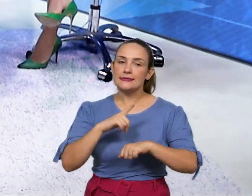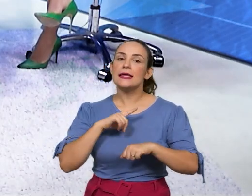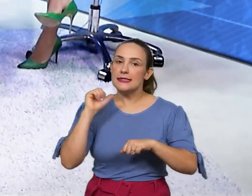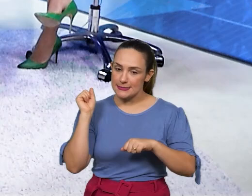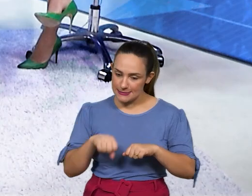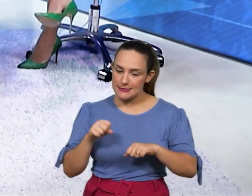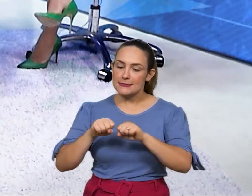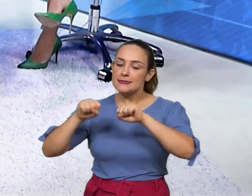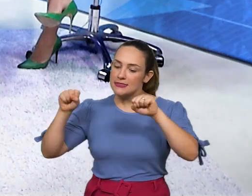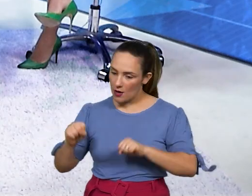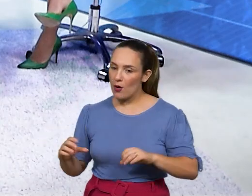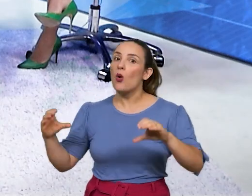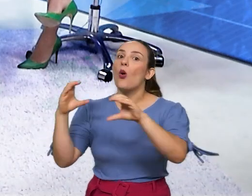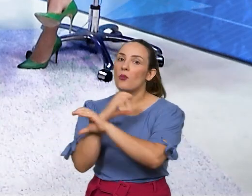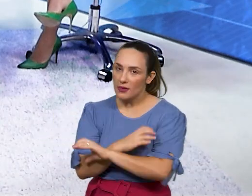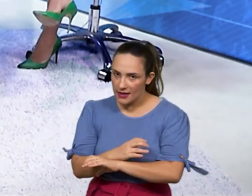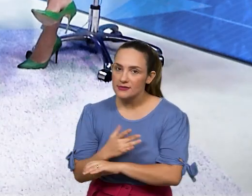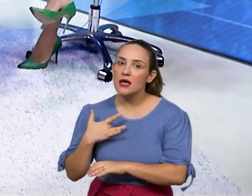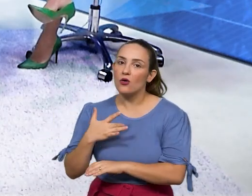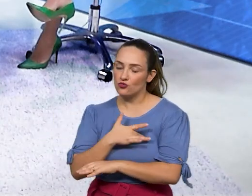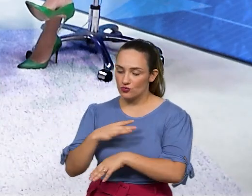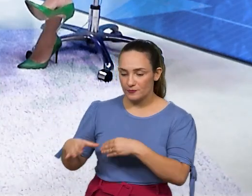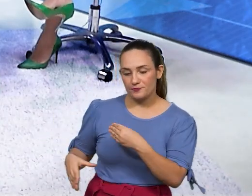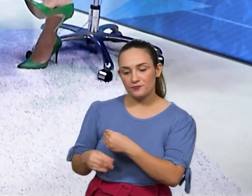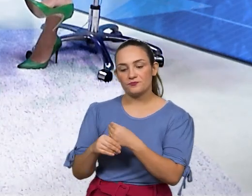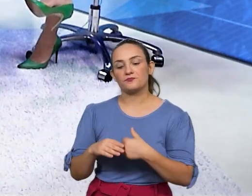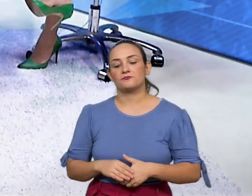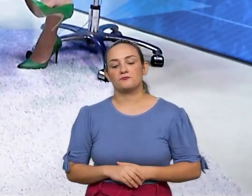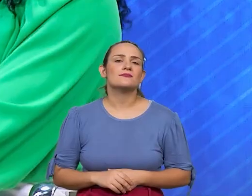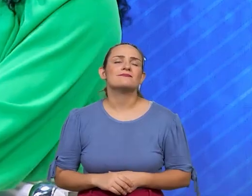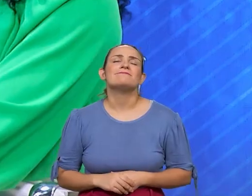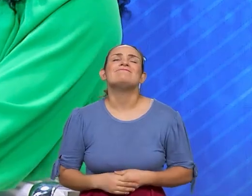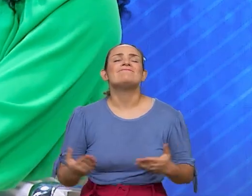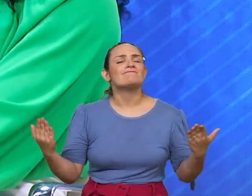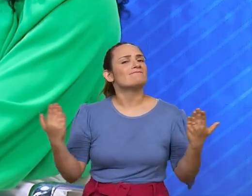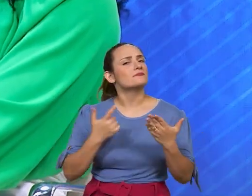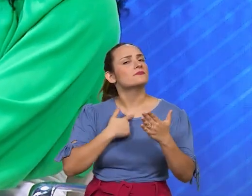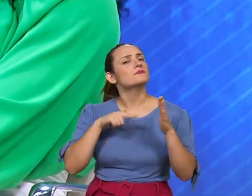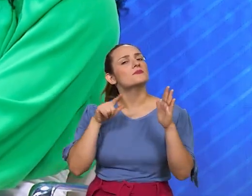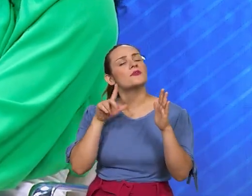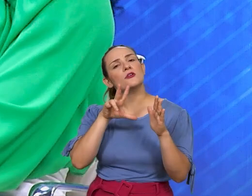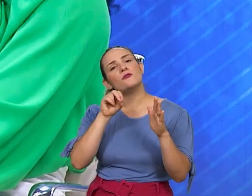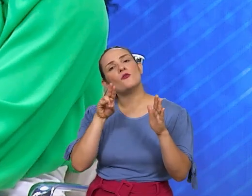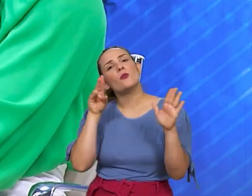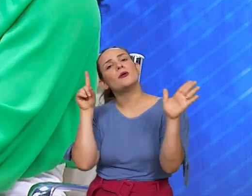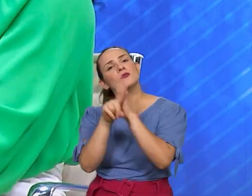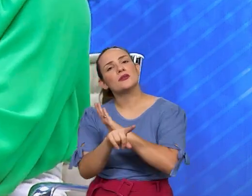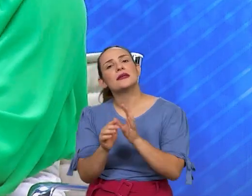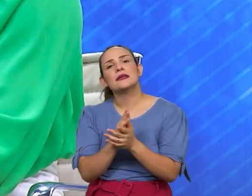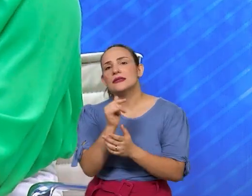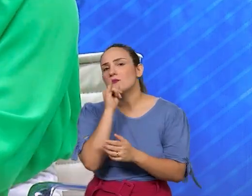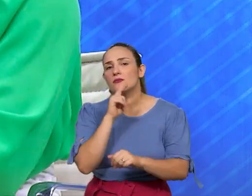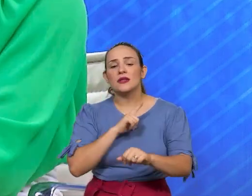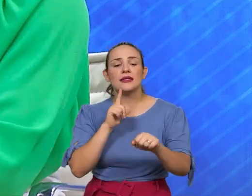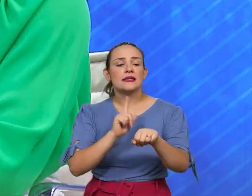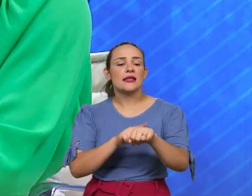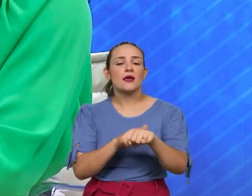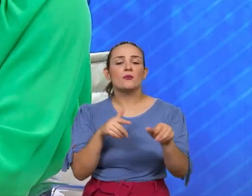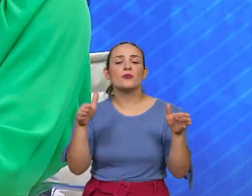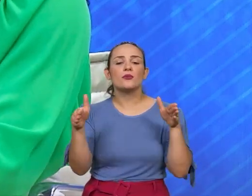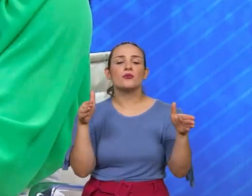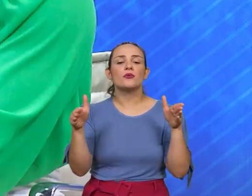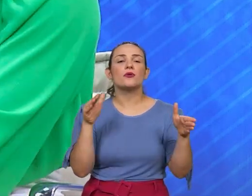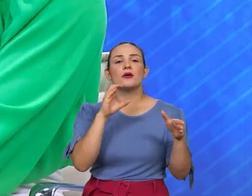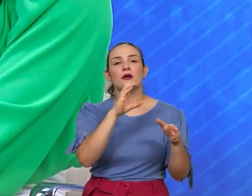país organizado no seu sistema de saúde suplementar. Doutor, entrando um pouquinho nessa questão de carência,